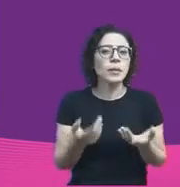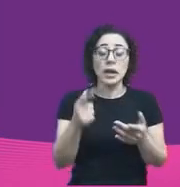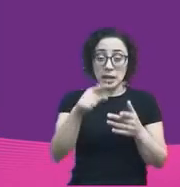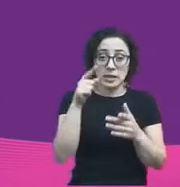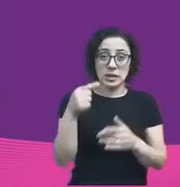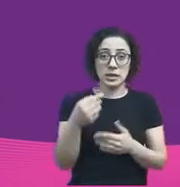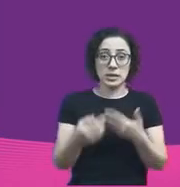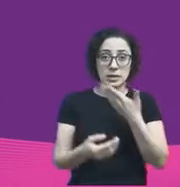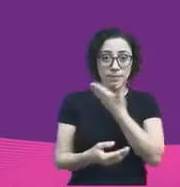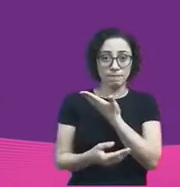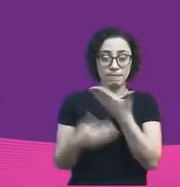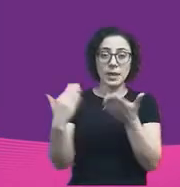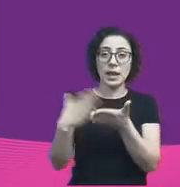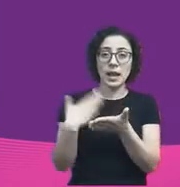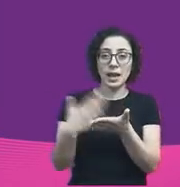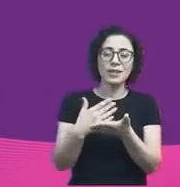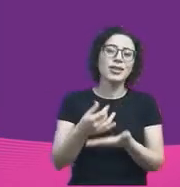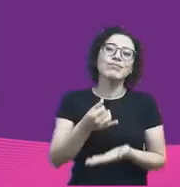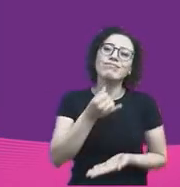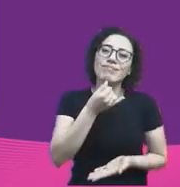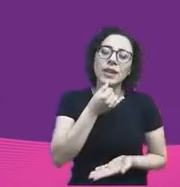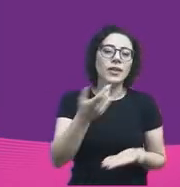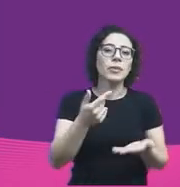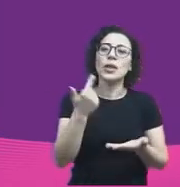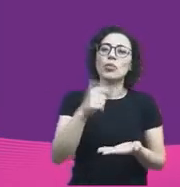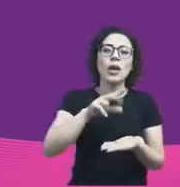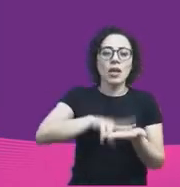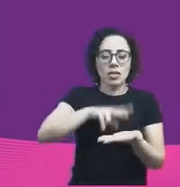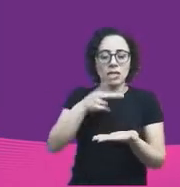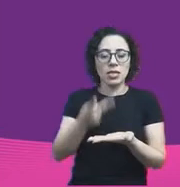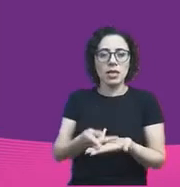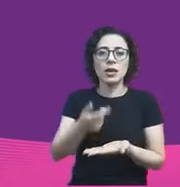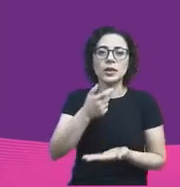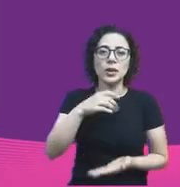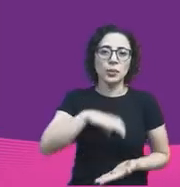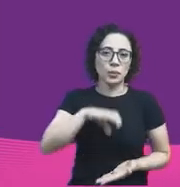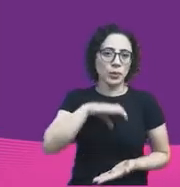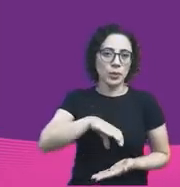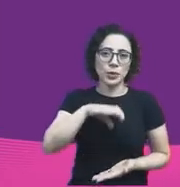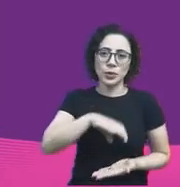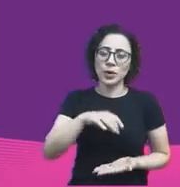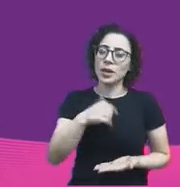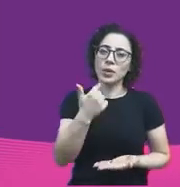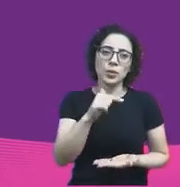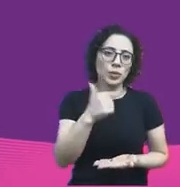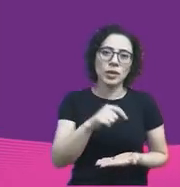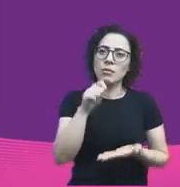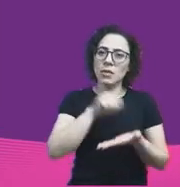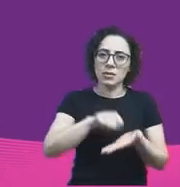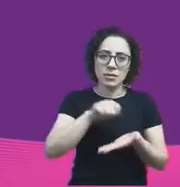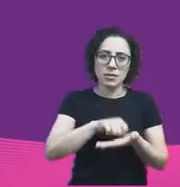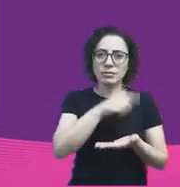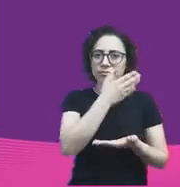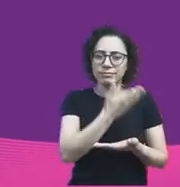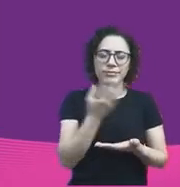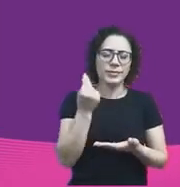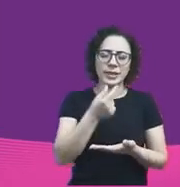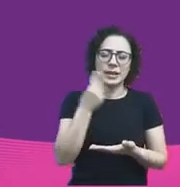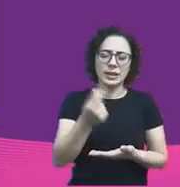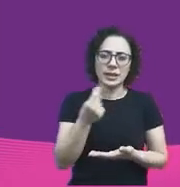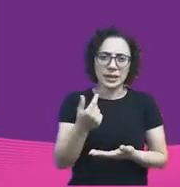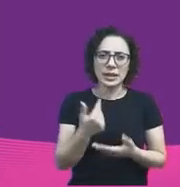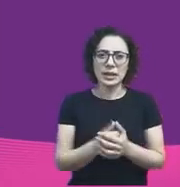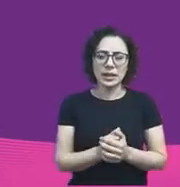infelizmente, não tem traduzido para o português, tá? Ele é um livro escrito por dois médicos, o CCA, que